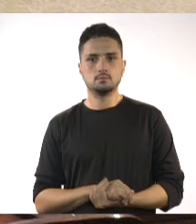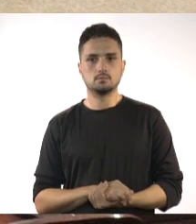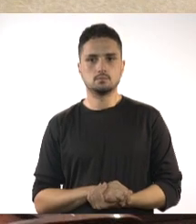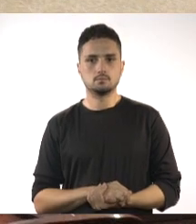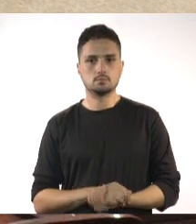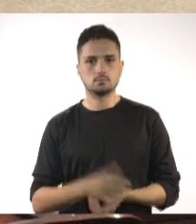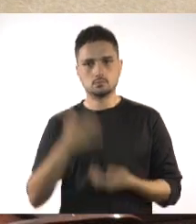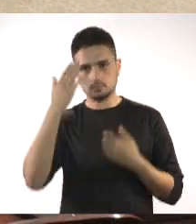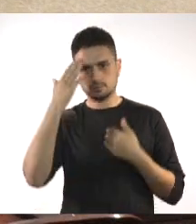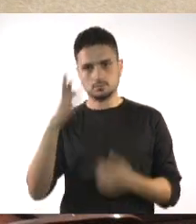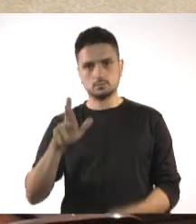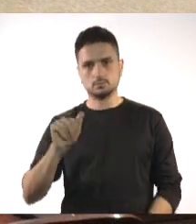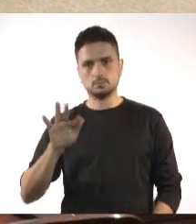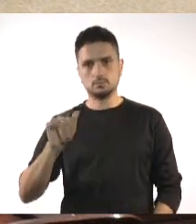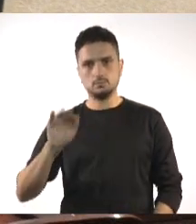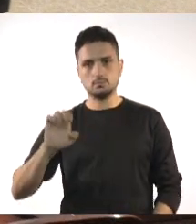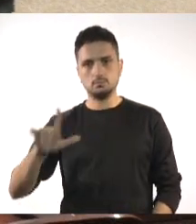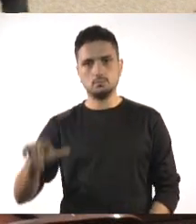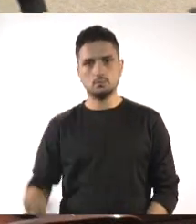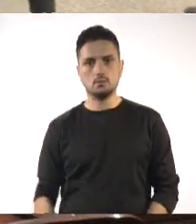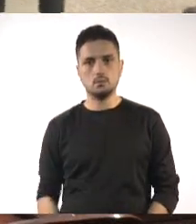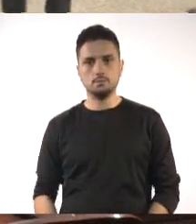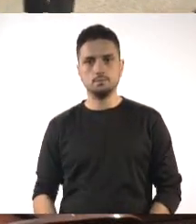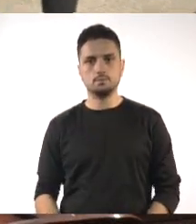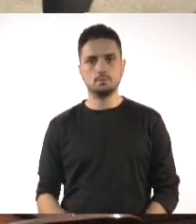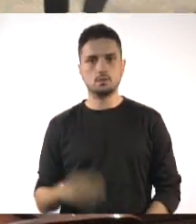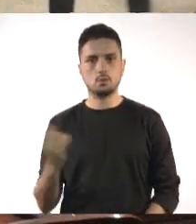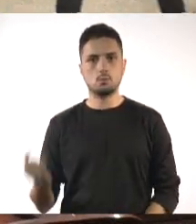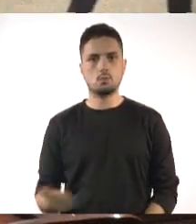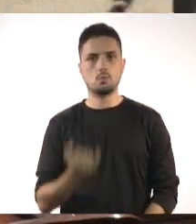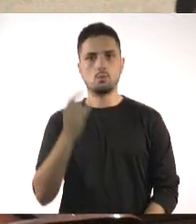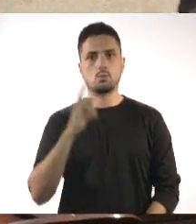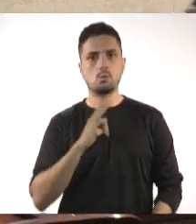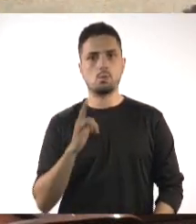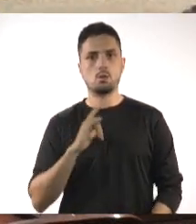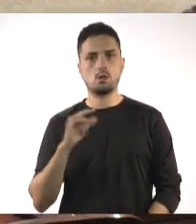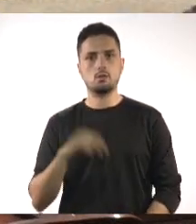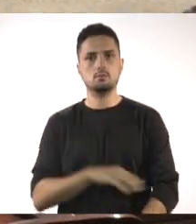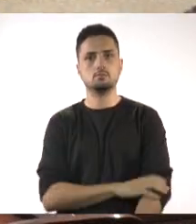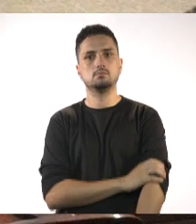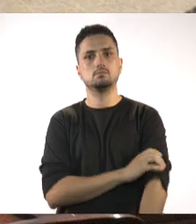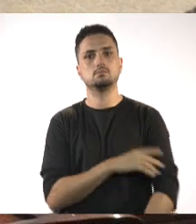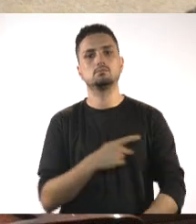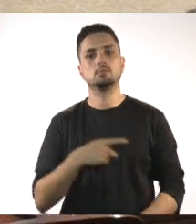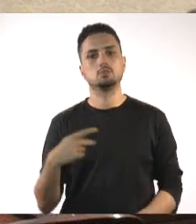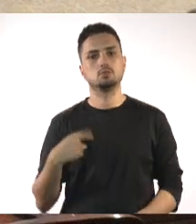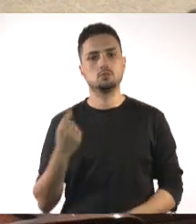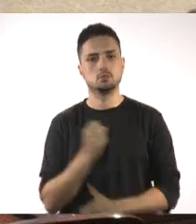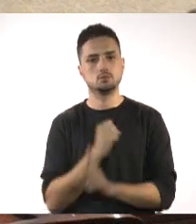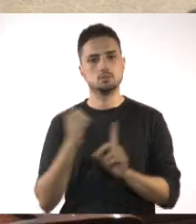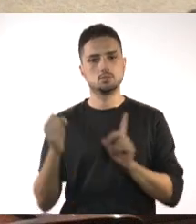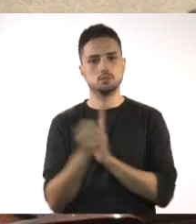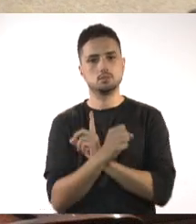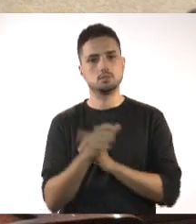Muito obrigado, Rafael. Muito importante a gente ter as nossas pastorais na sociedade, na